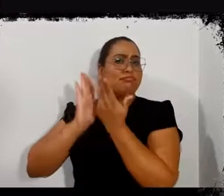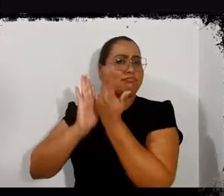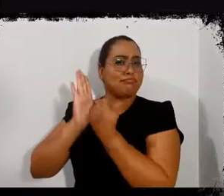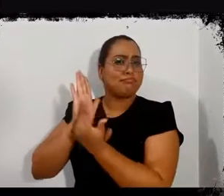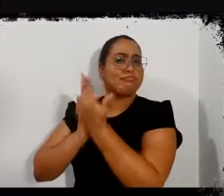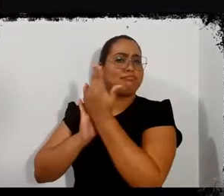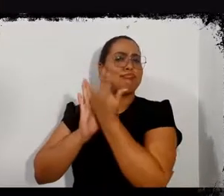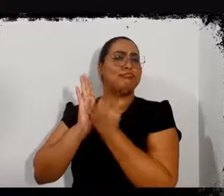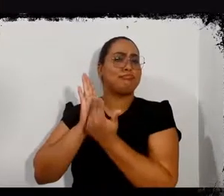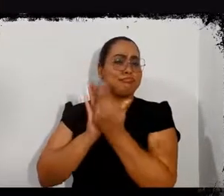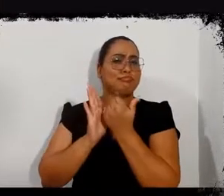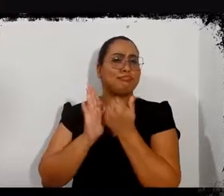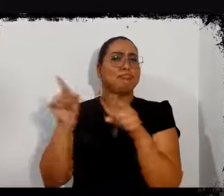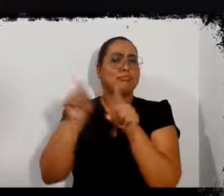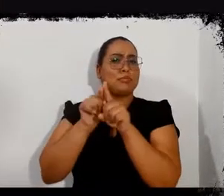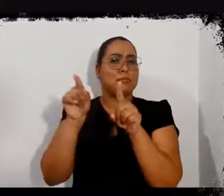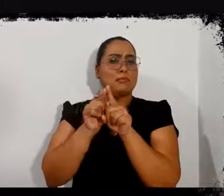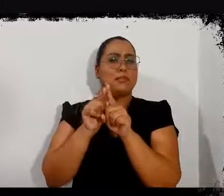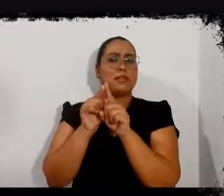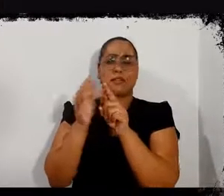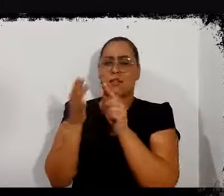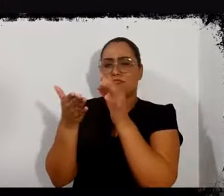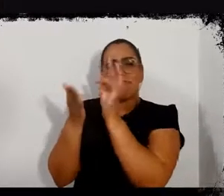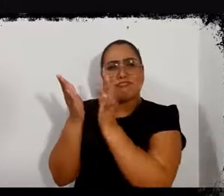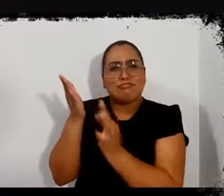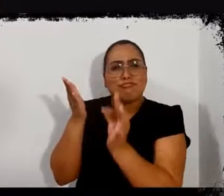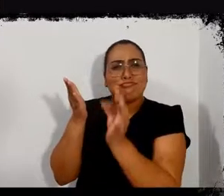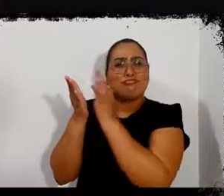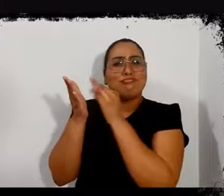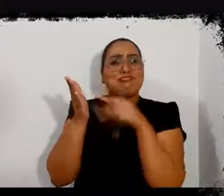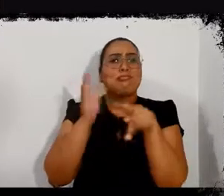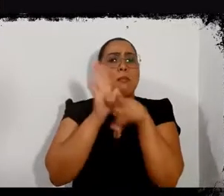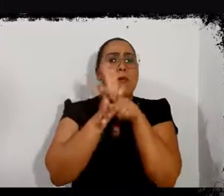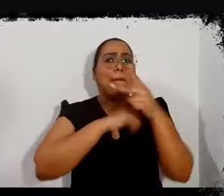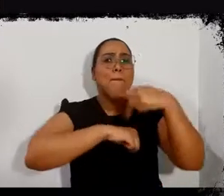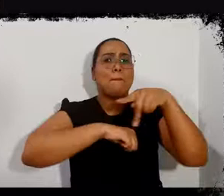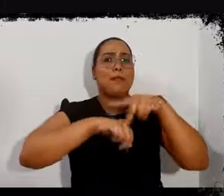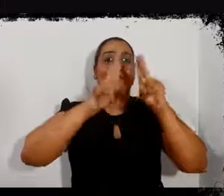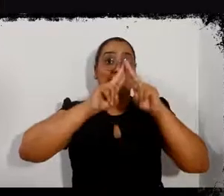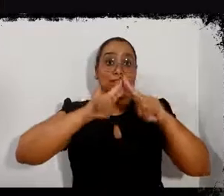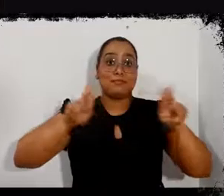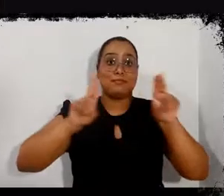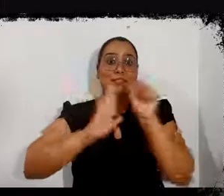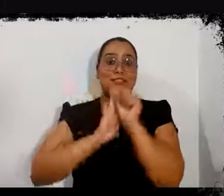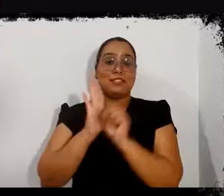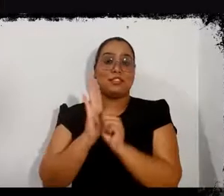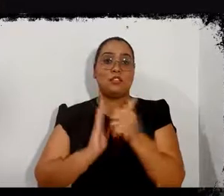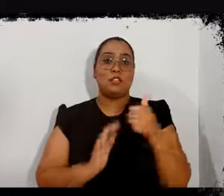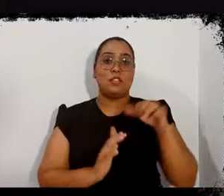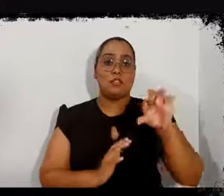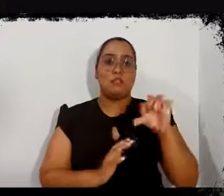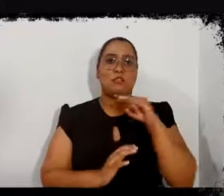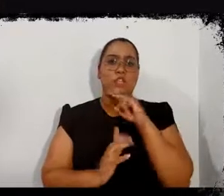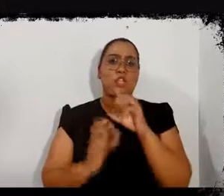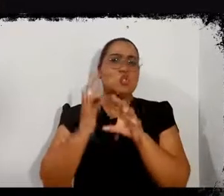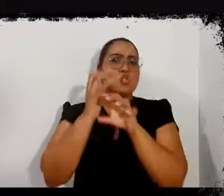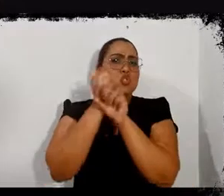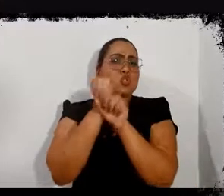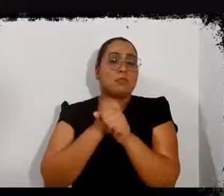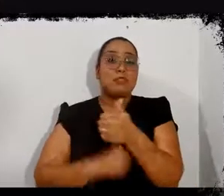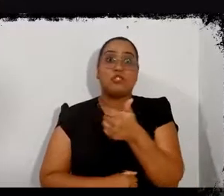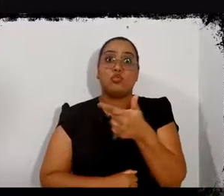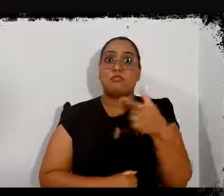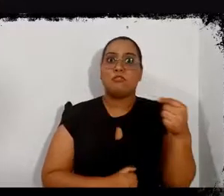Bela Adormecida, são todas de Gustave Doré.